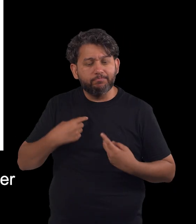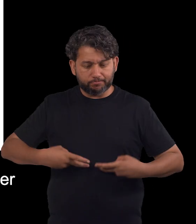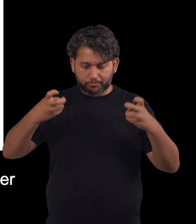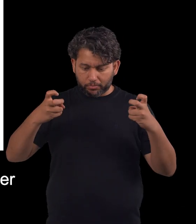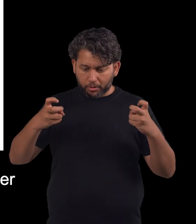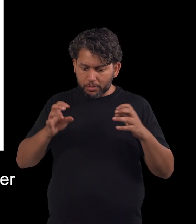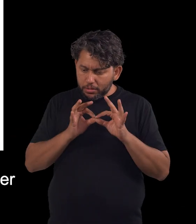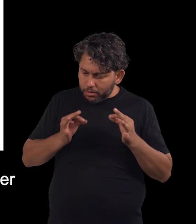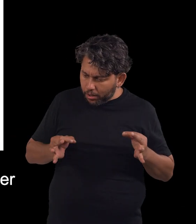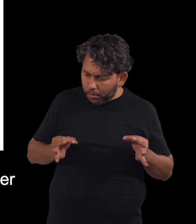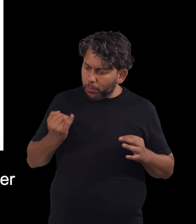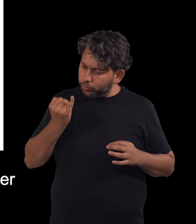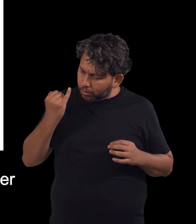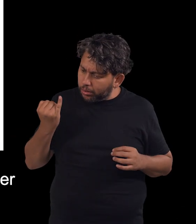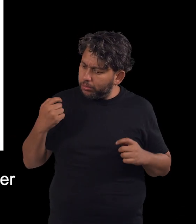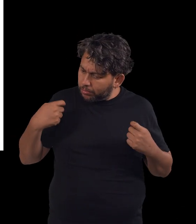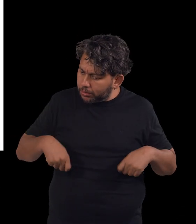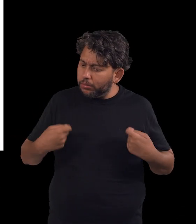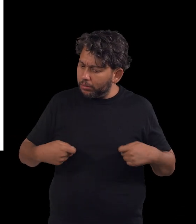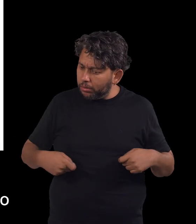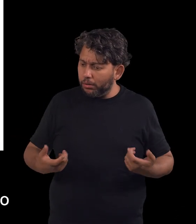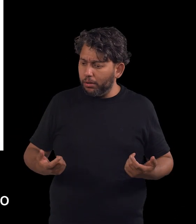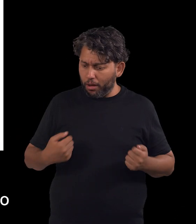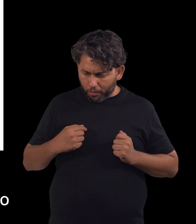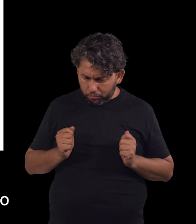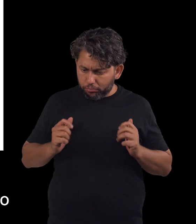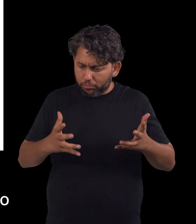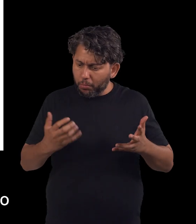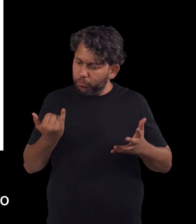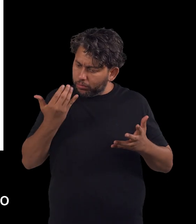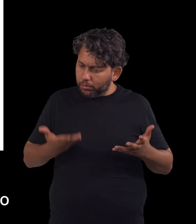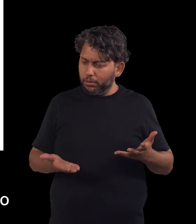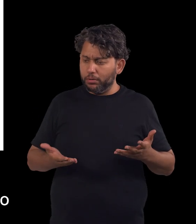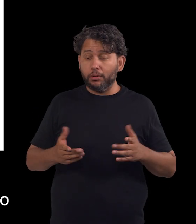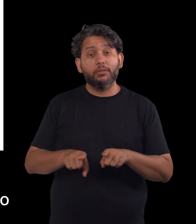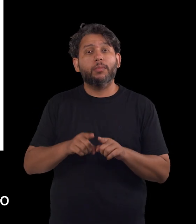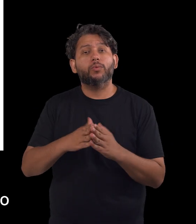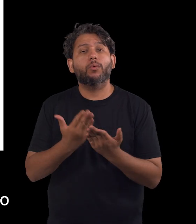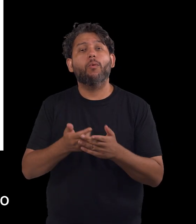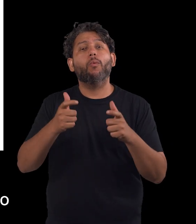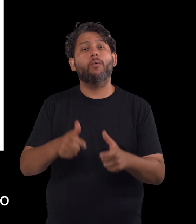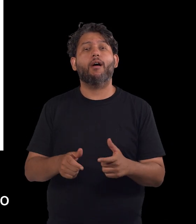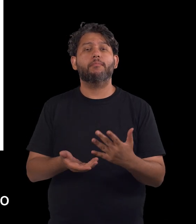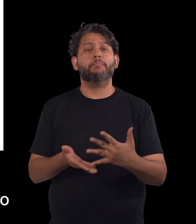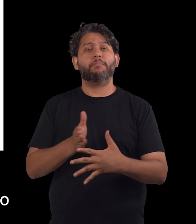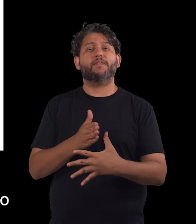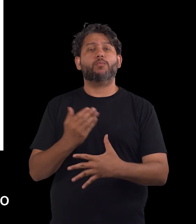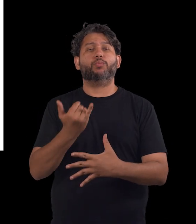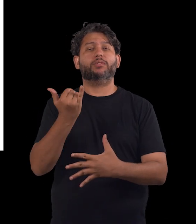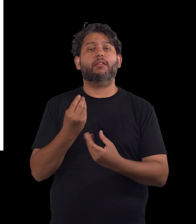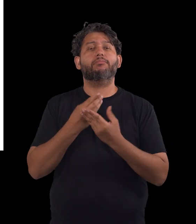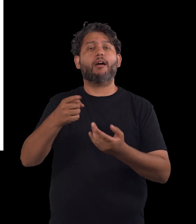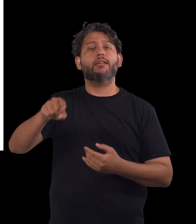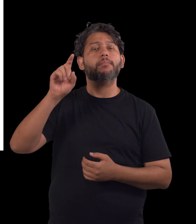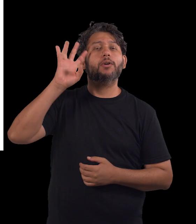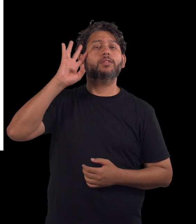perceber que cada pequena atitude conta, que suas vozes importam, e que a escola é um espaço privilegiado